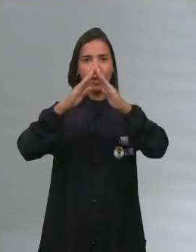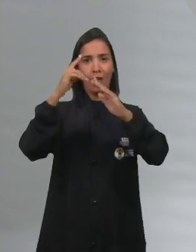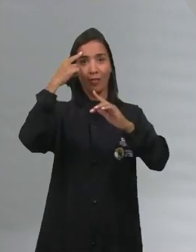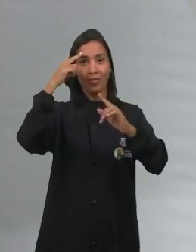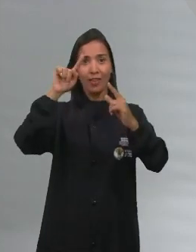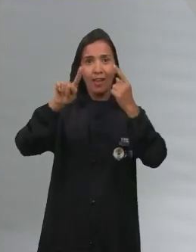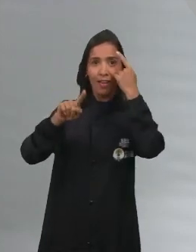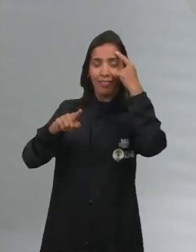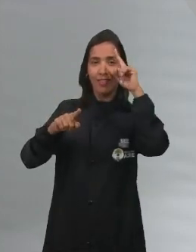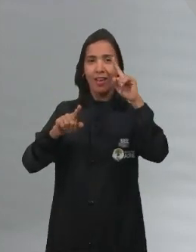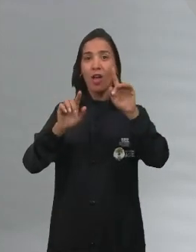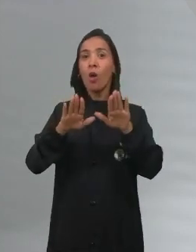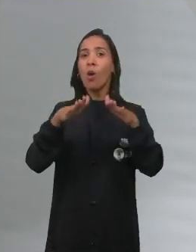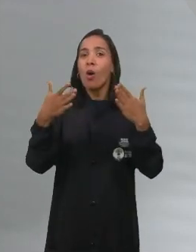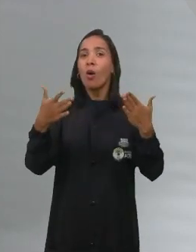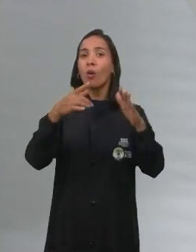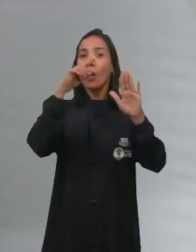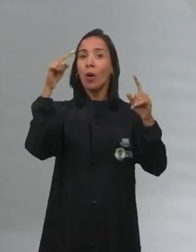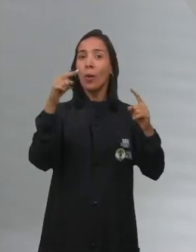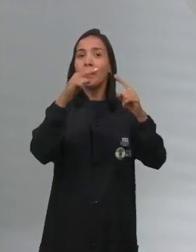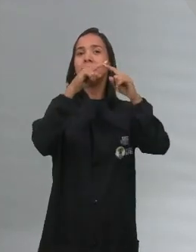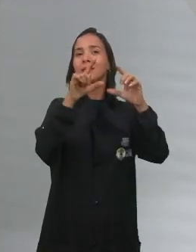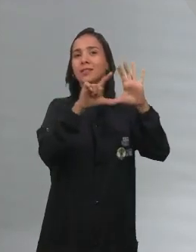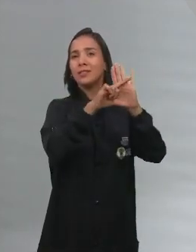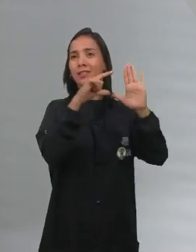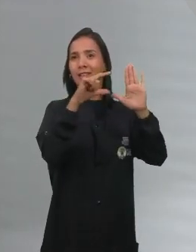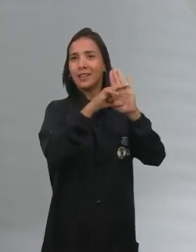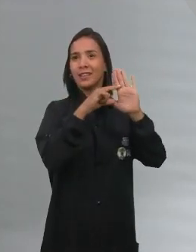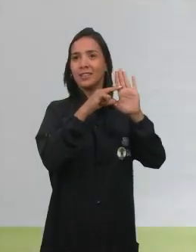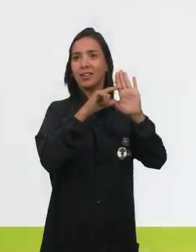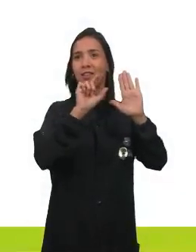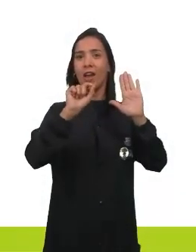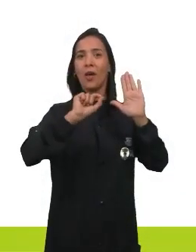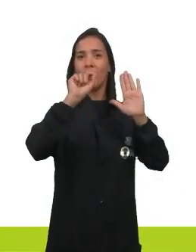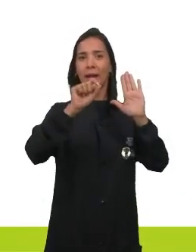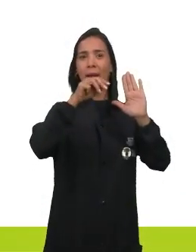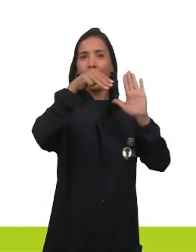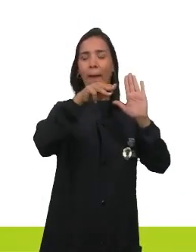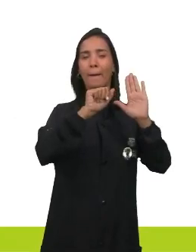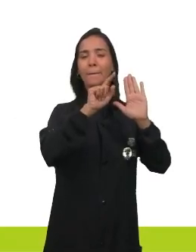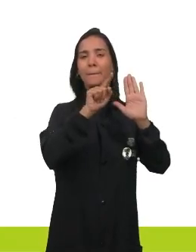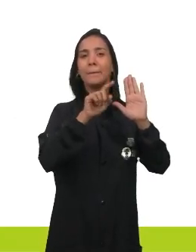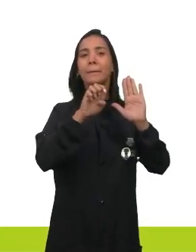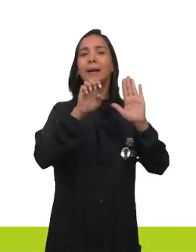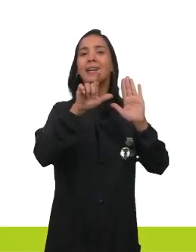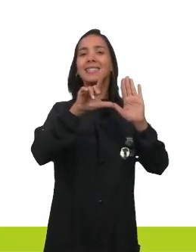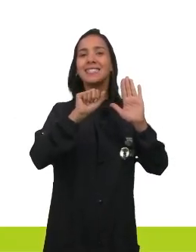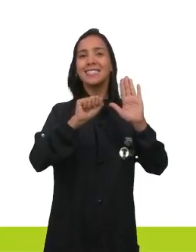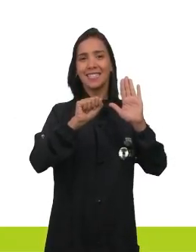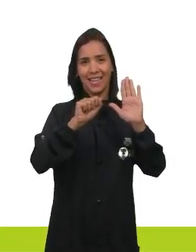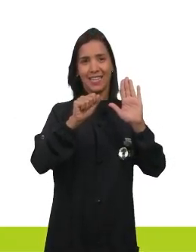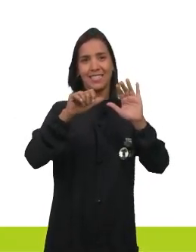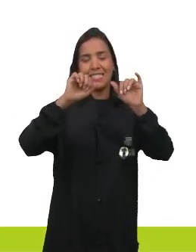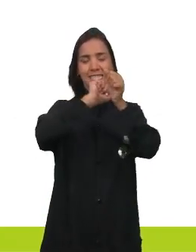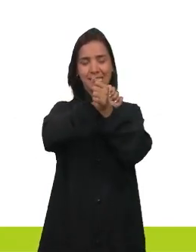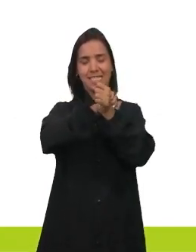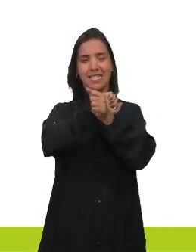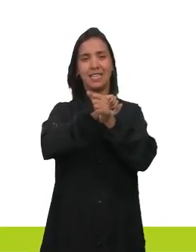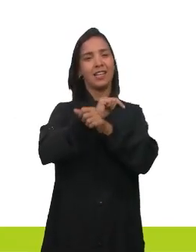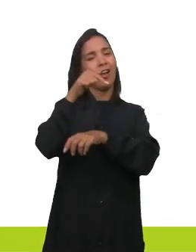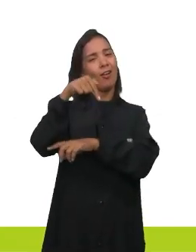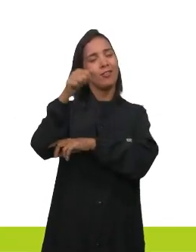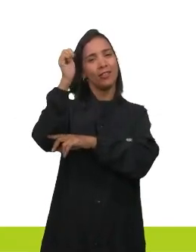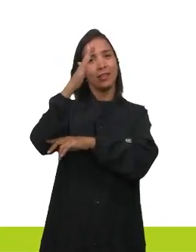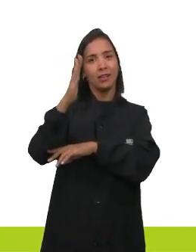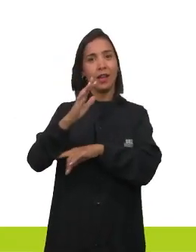minha questão. Qual é o comando? Olha comigo aí. É as mazelas da escravidão no Brasil, e não